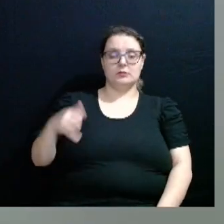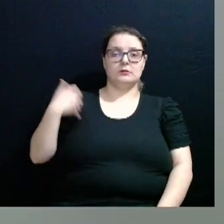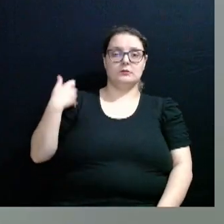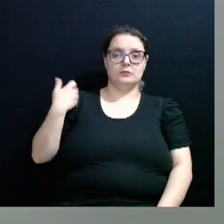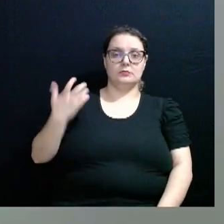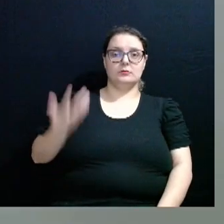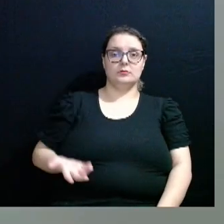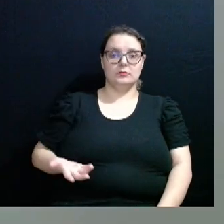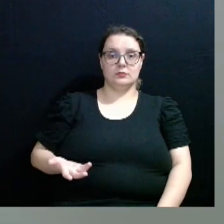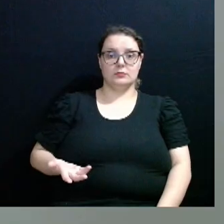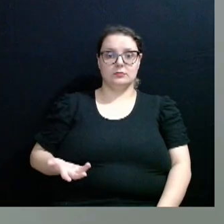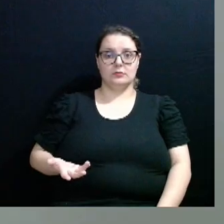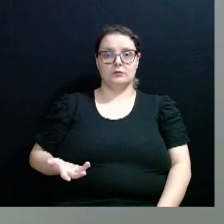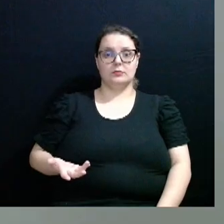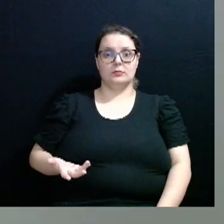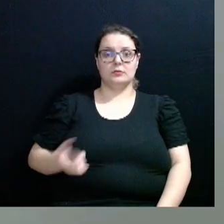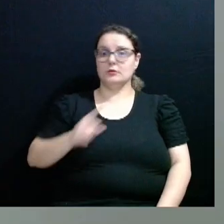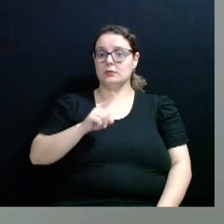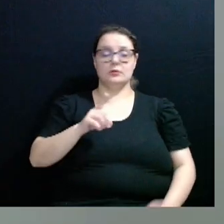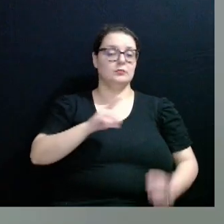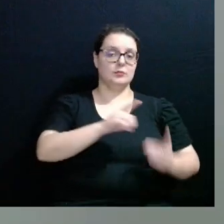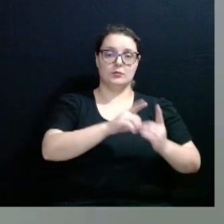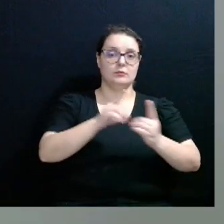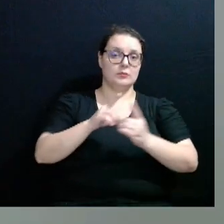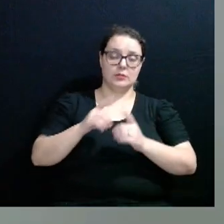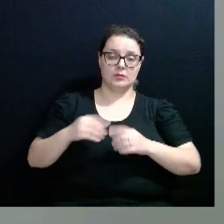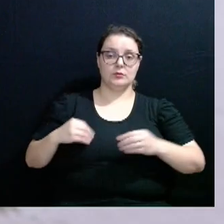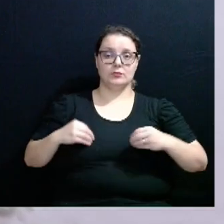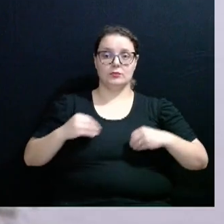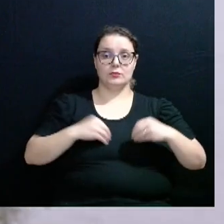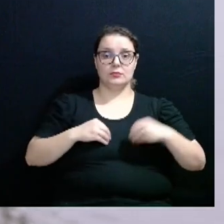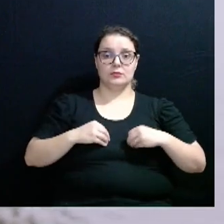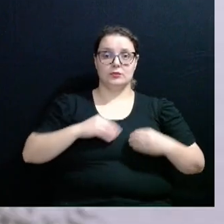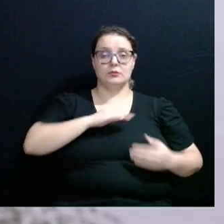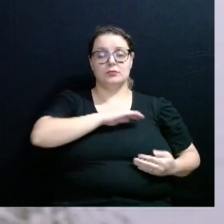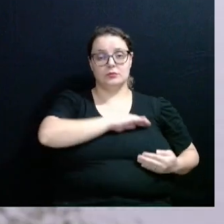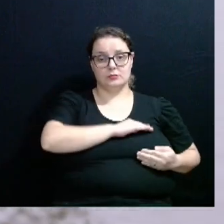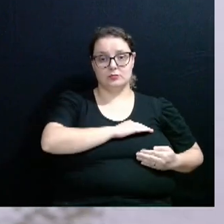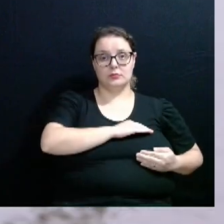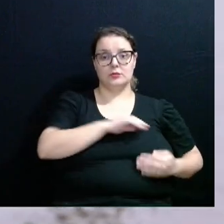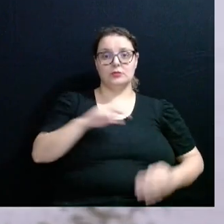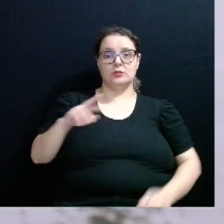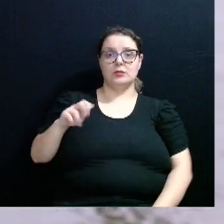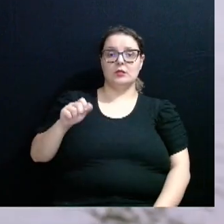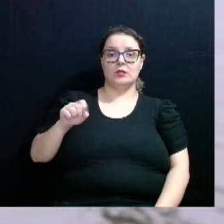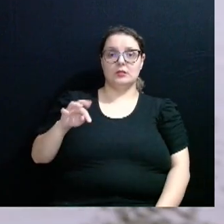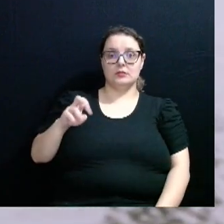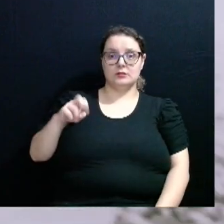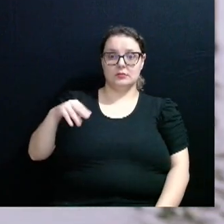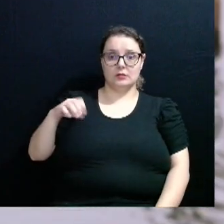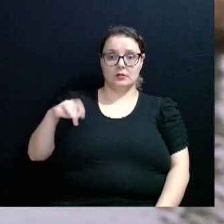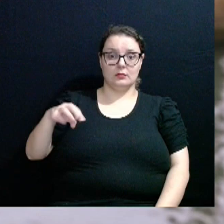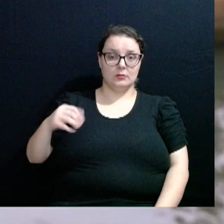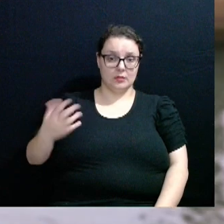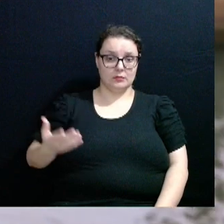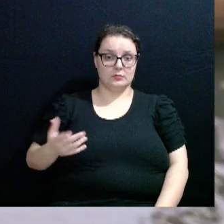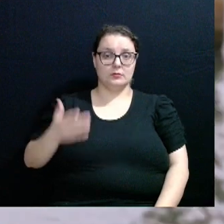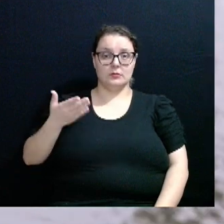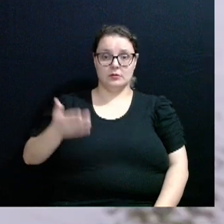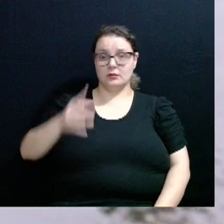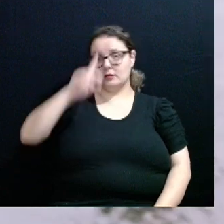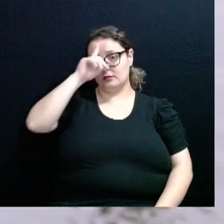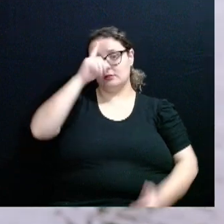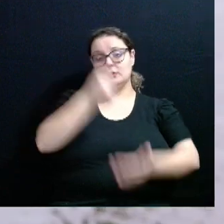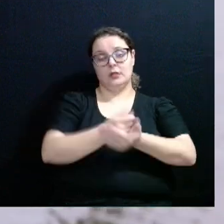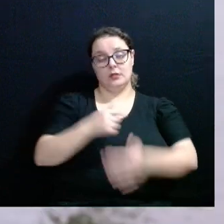estavam descobertas do exame de mamografia de rastreamento. Então, essa foi uma decisão, na nossa opinião, muito